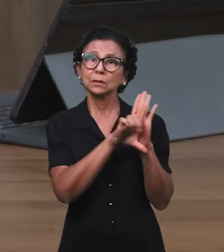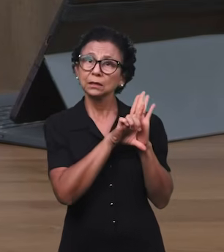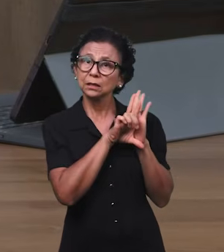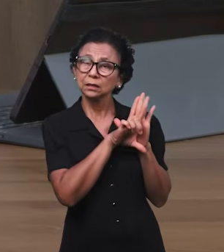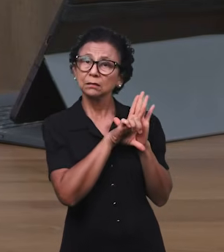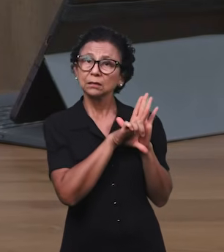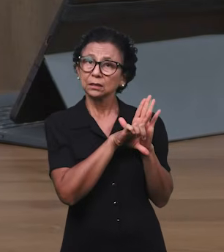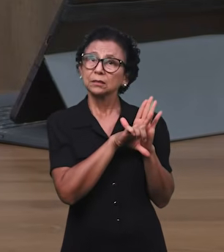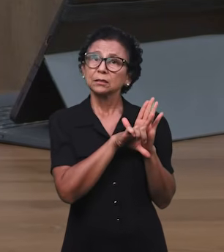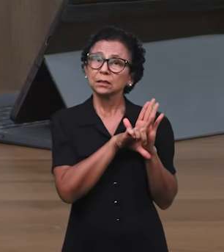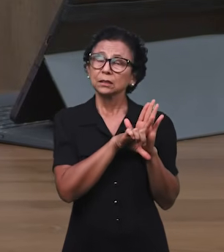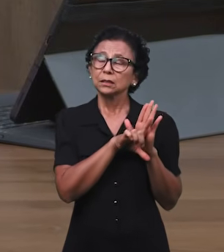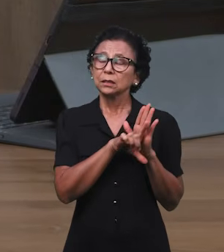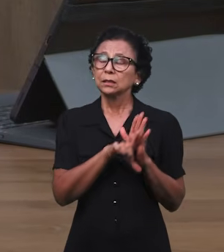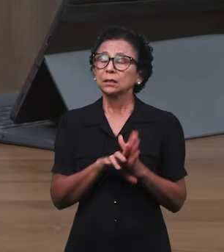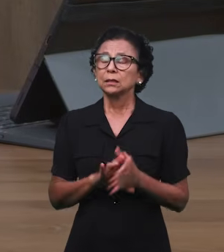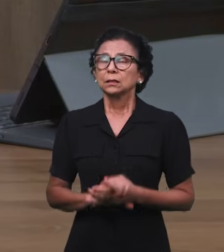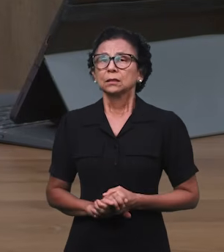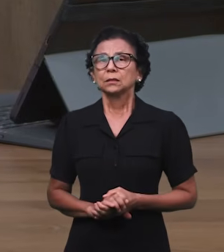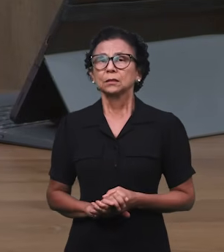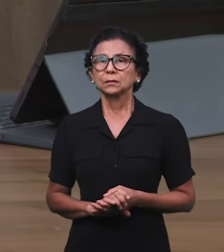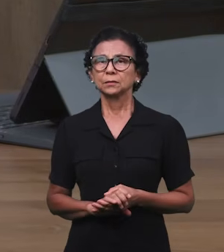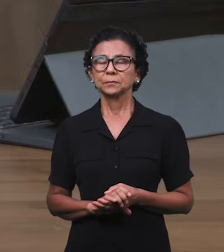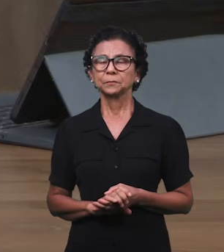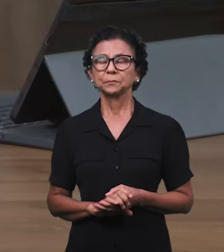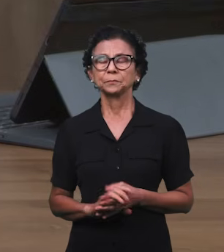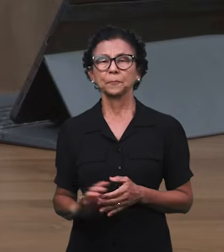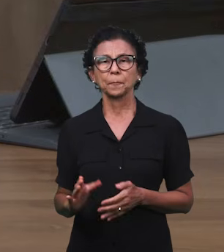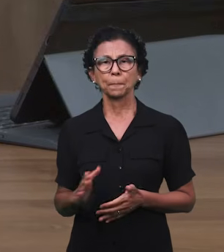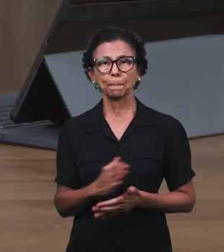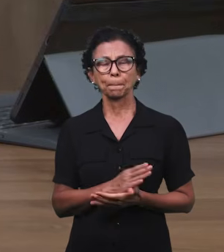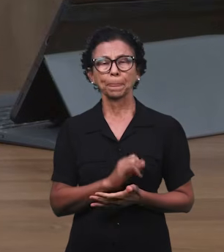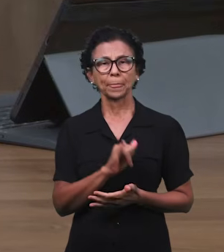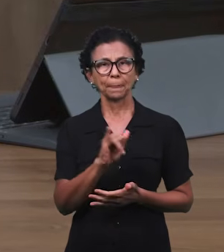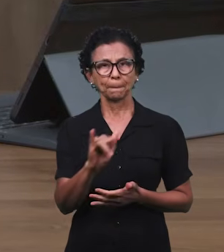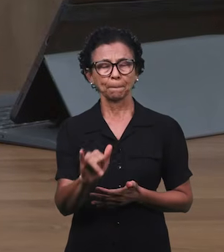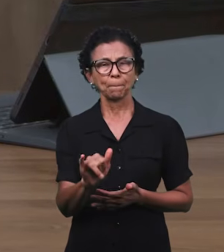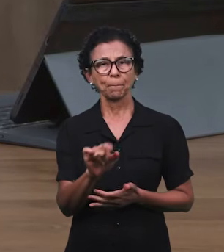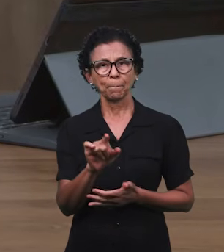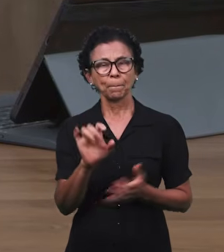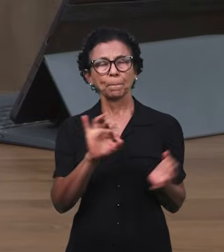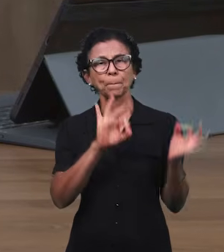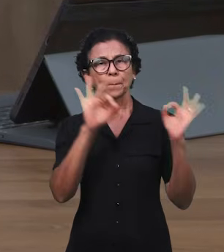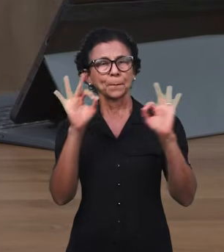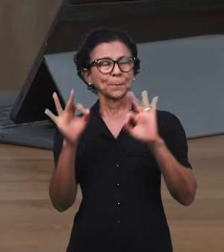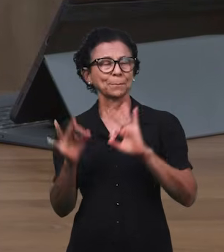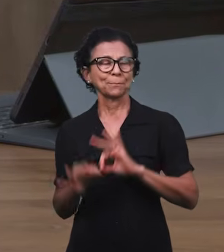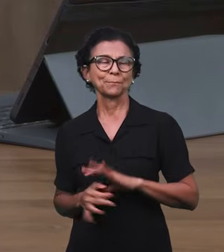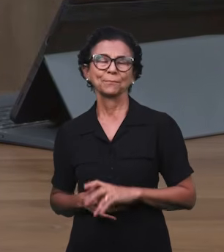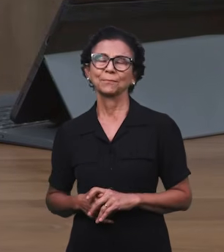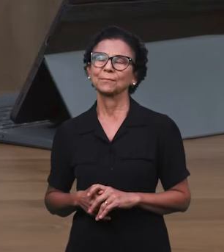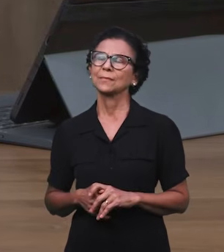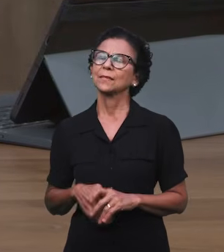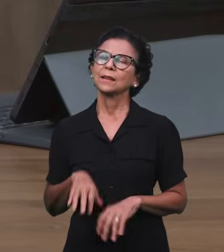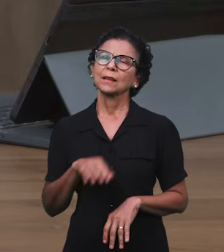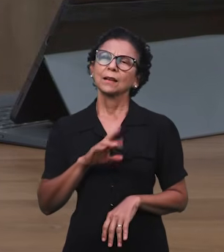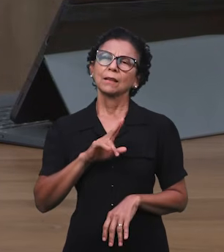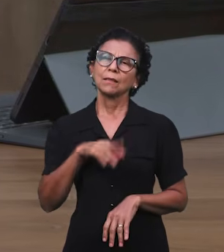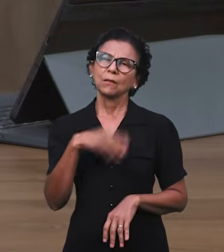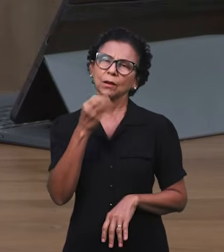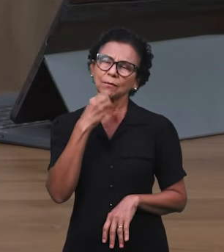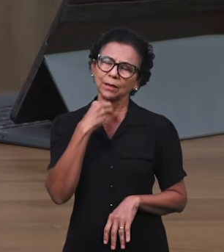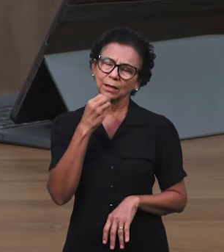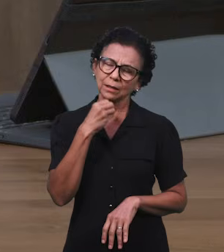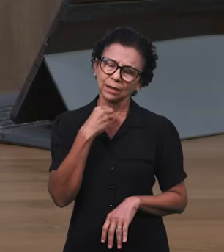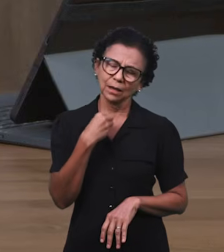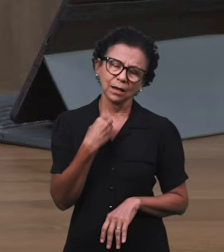pouquinho disso. Mas é importante a gente deixar claro para você que nos assiste que não é só fraqueza, corpo mole, nada